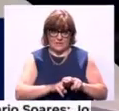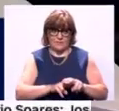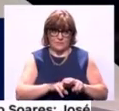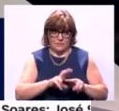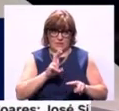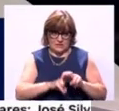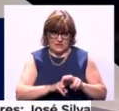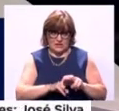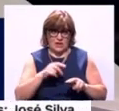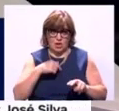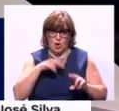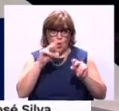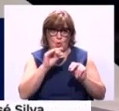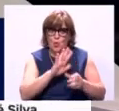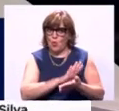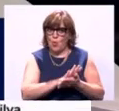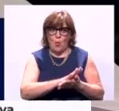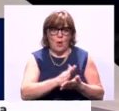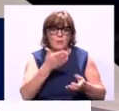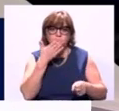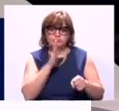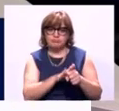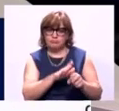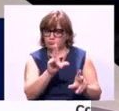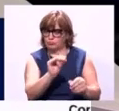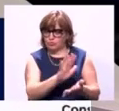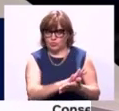Quando me sentar, eu não vou ficar calado